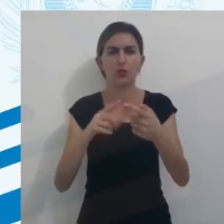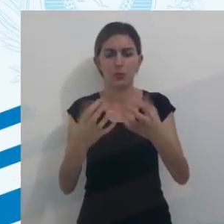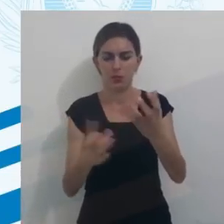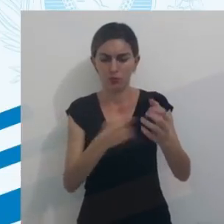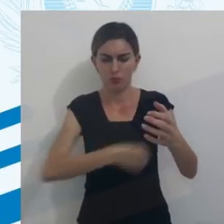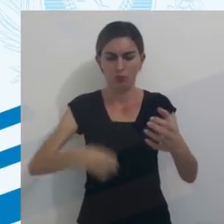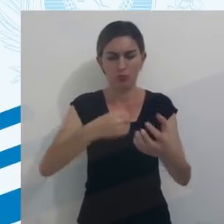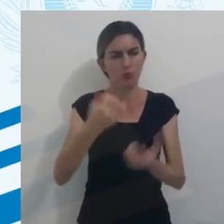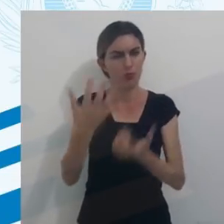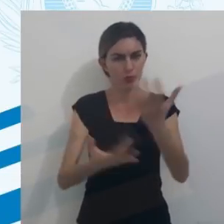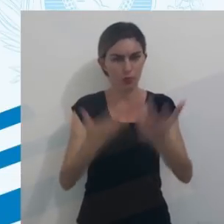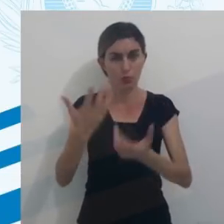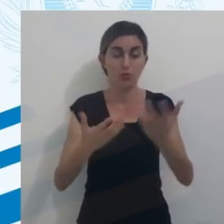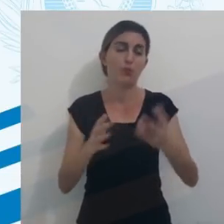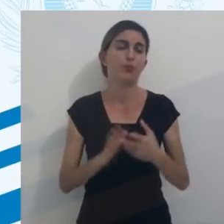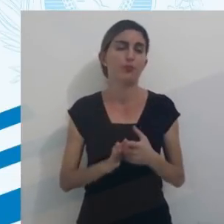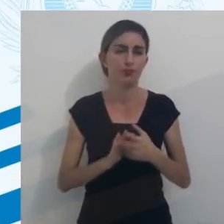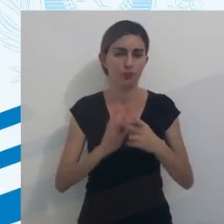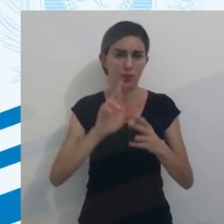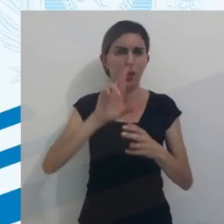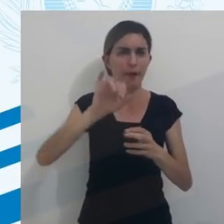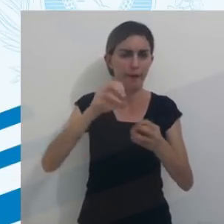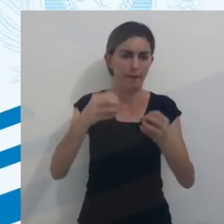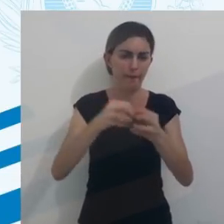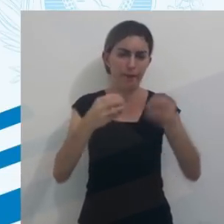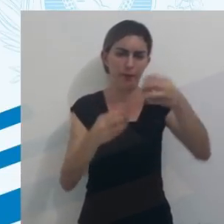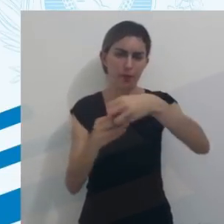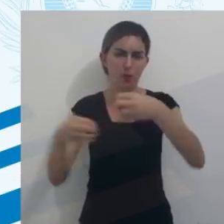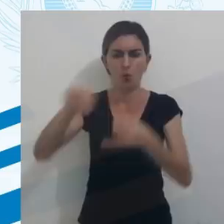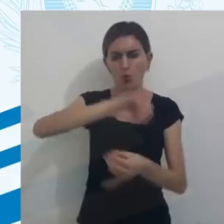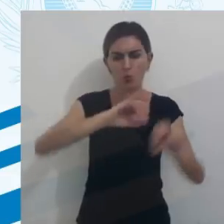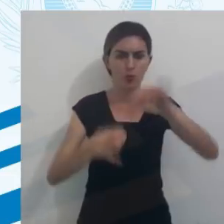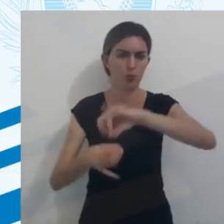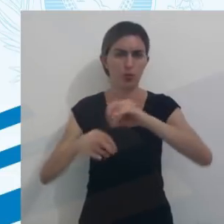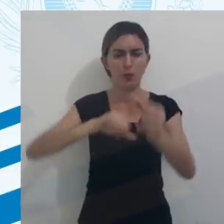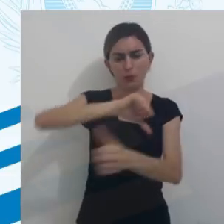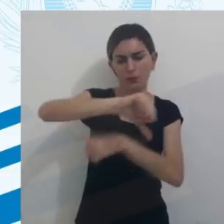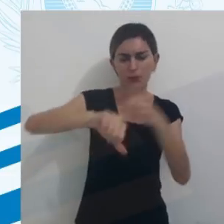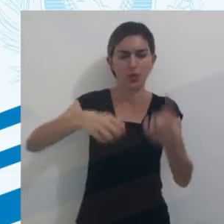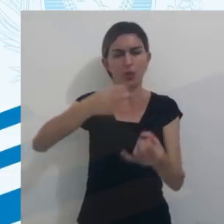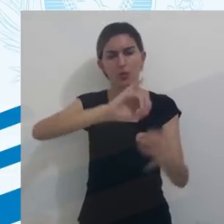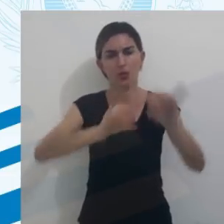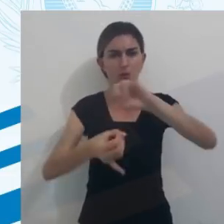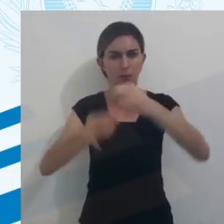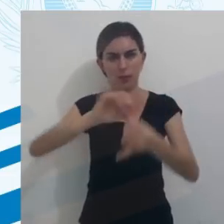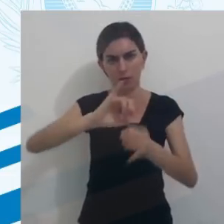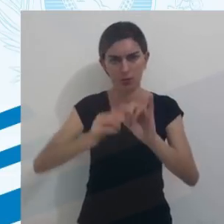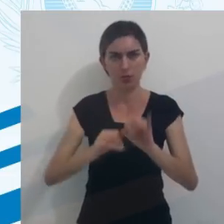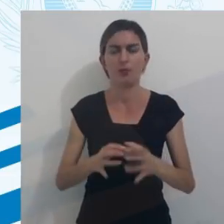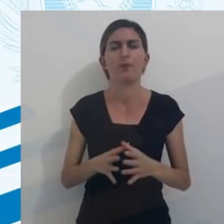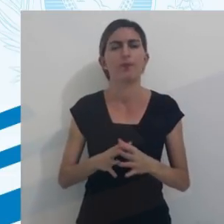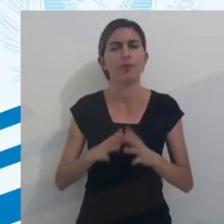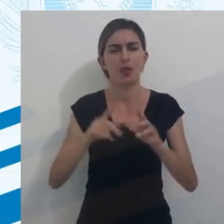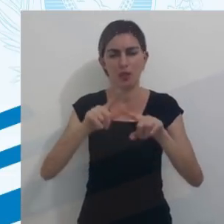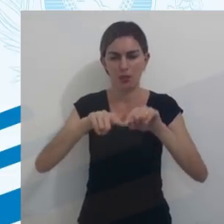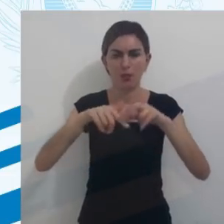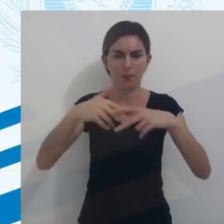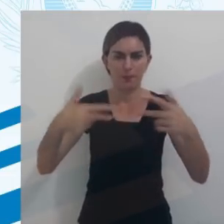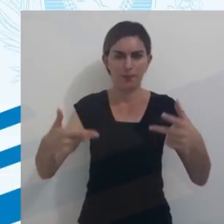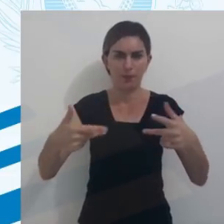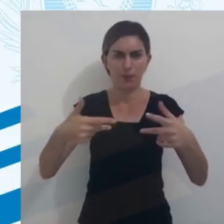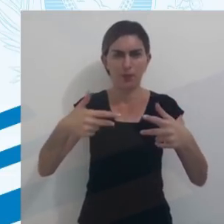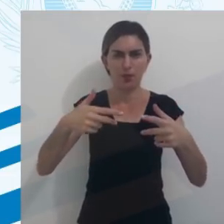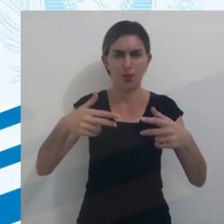fogão. Uma reação química é uma alteração química, onde a matéria, que é